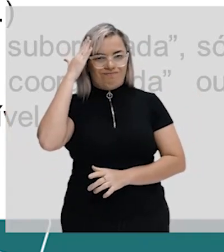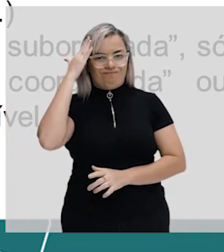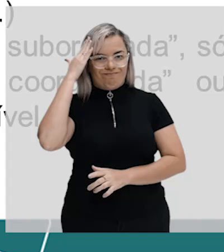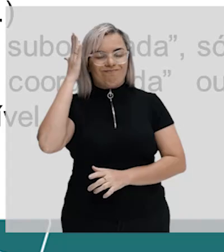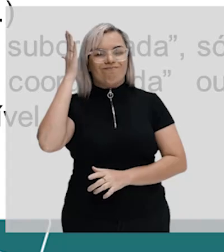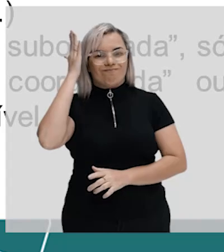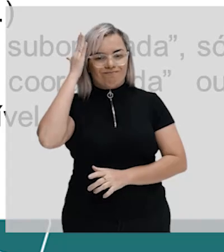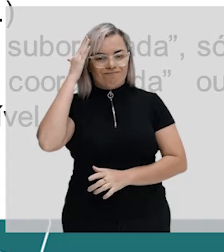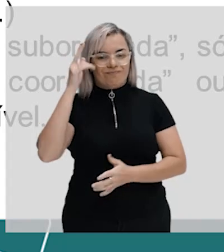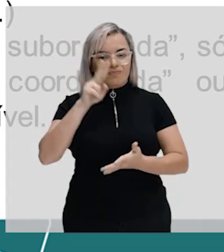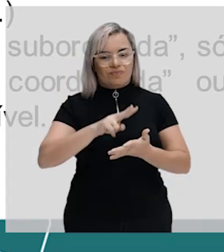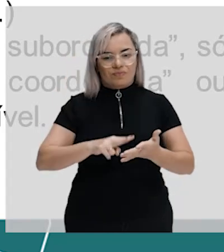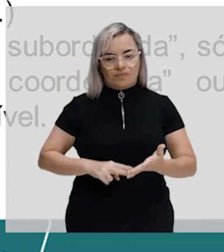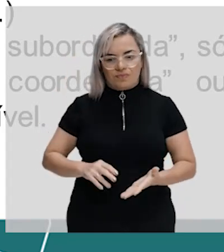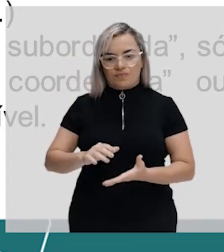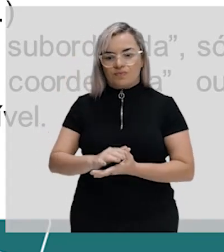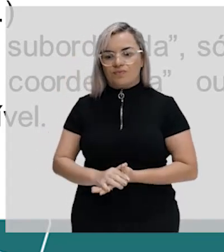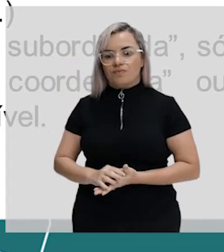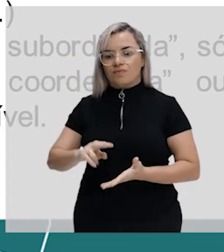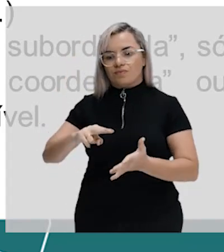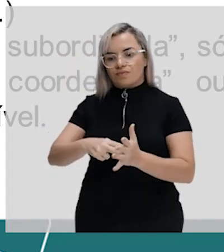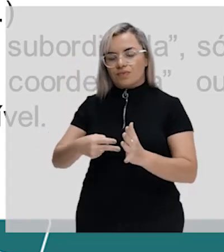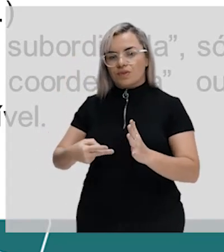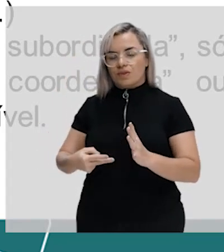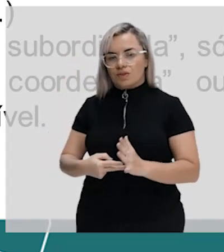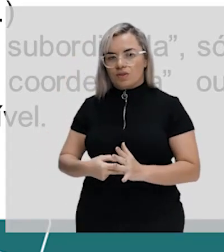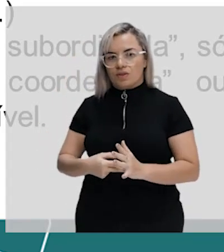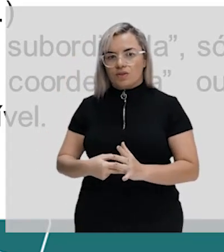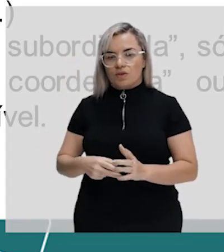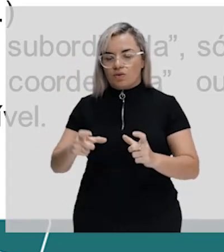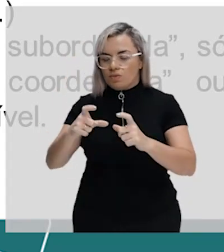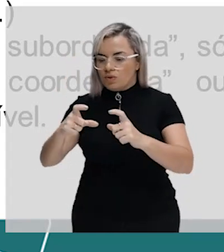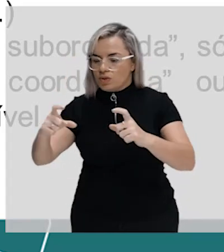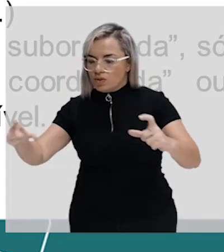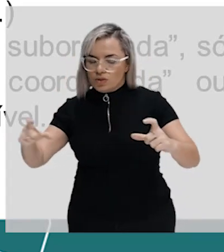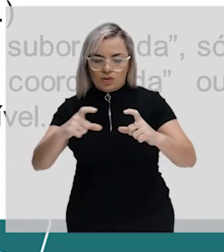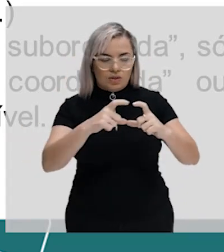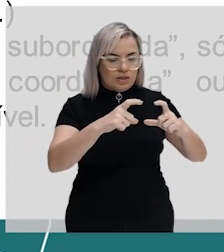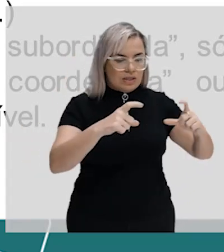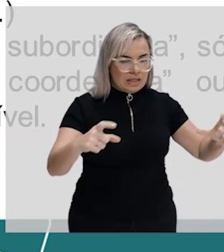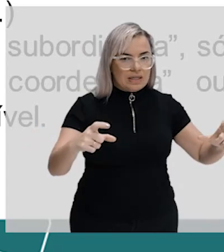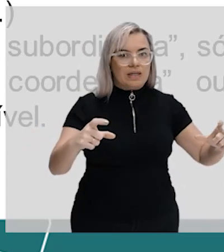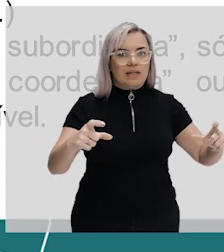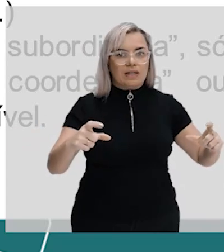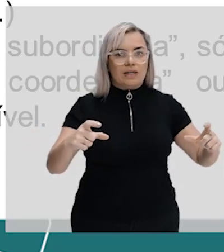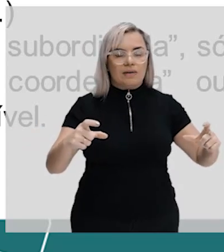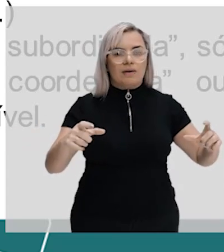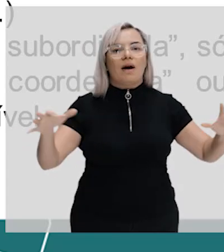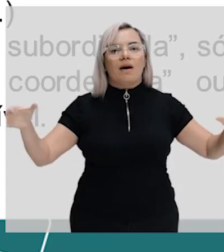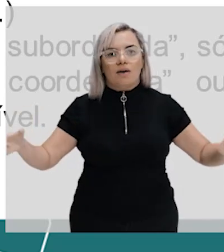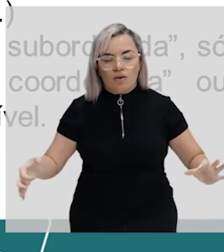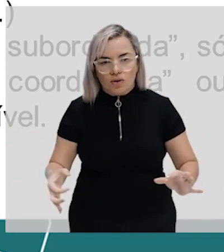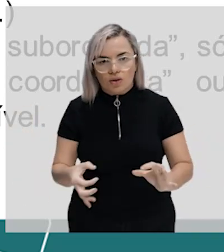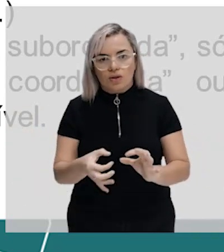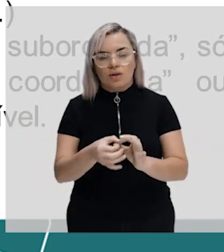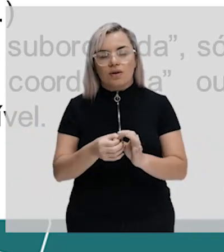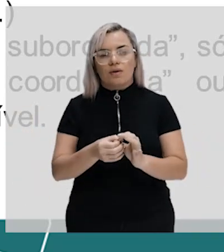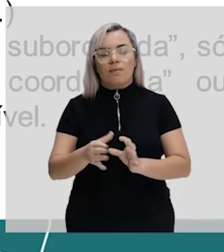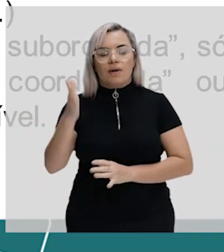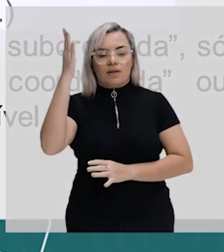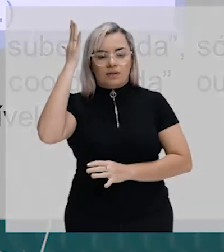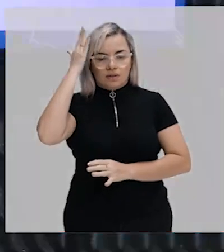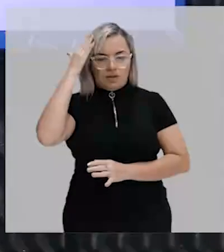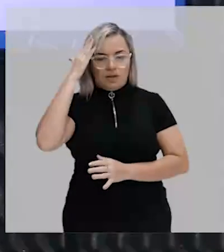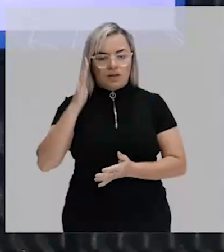interdependência, tá? De modo que o sentido de uma delas depende da outra para completar-se. Aí eu trouxe um exemplo para